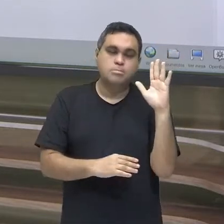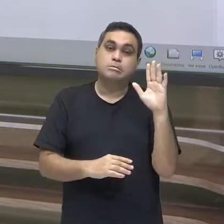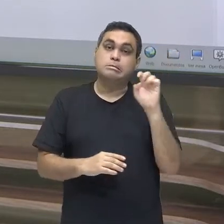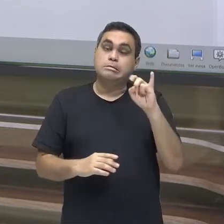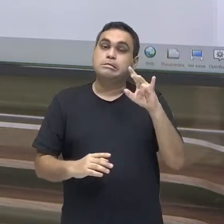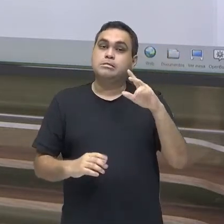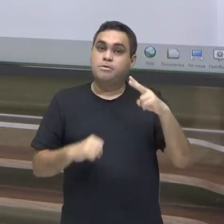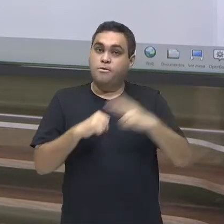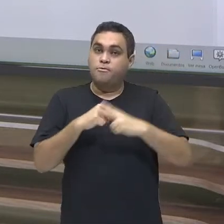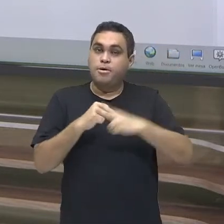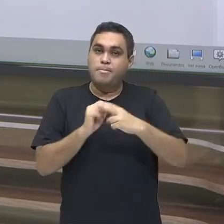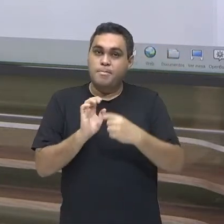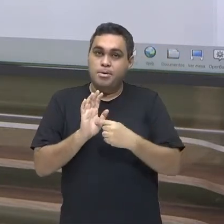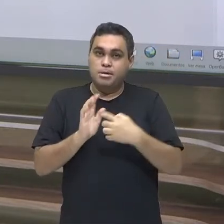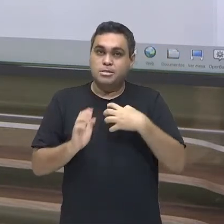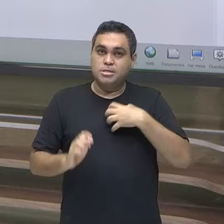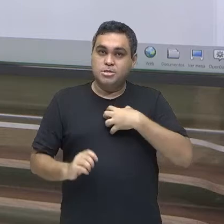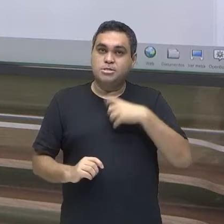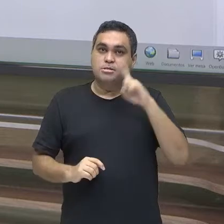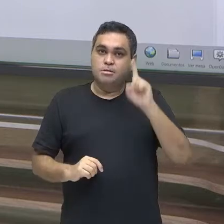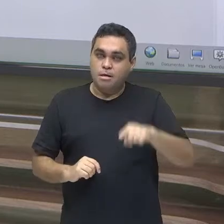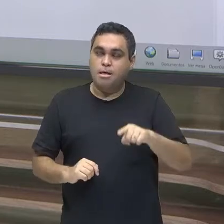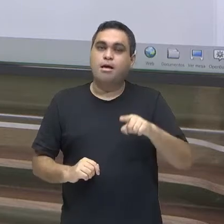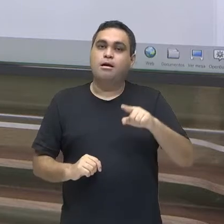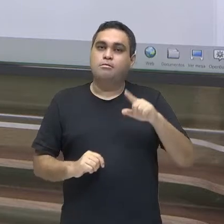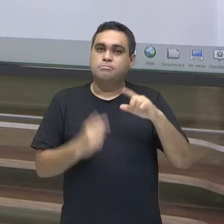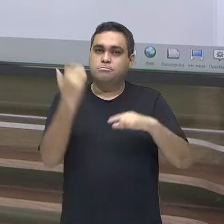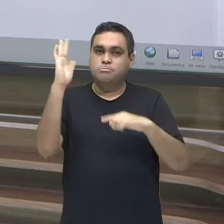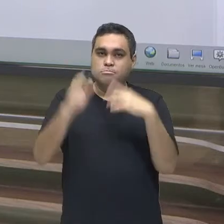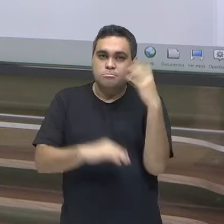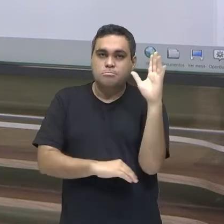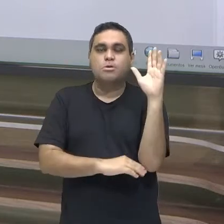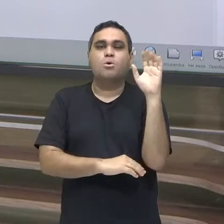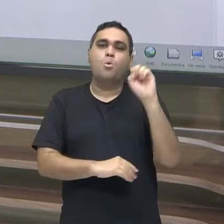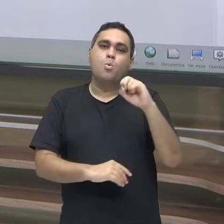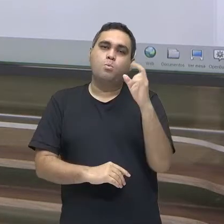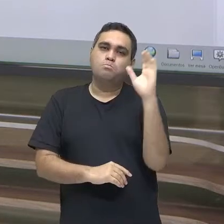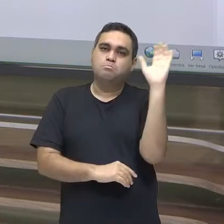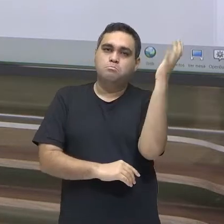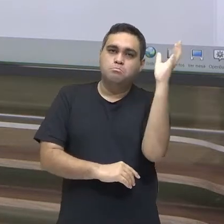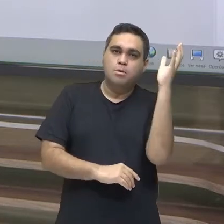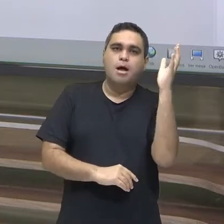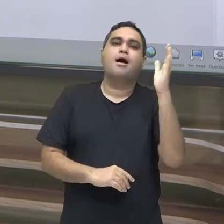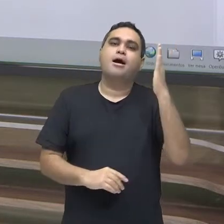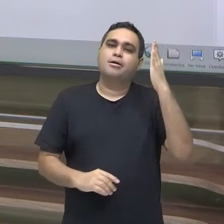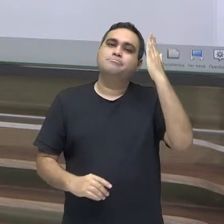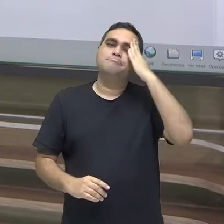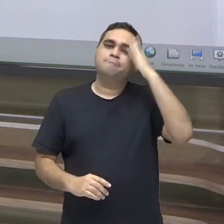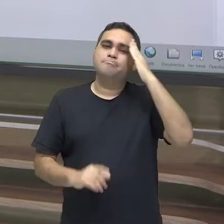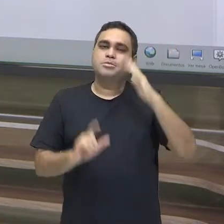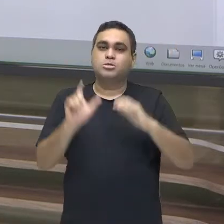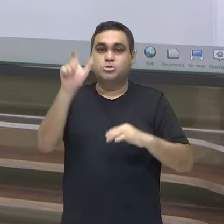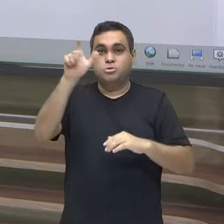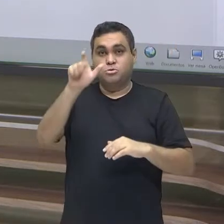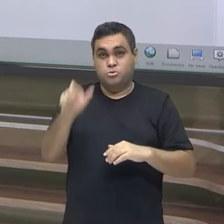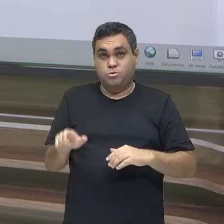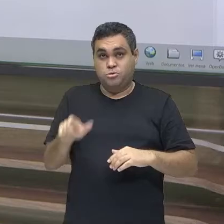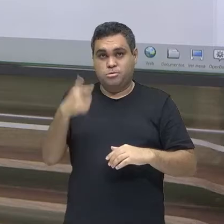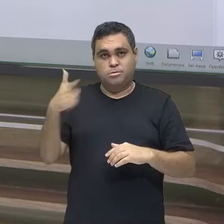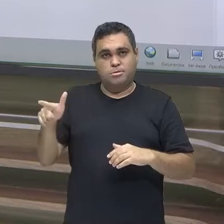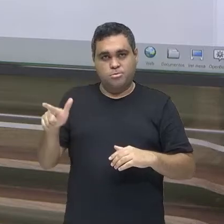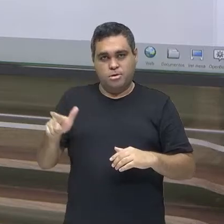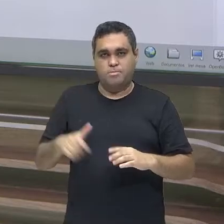já sei, a oração constituída em torno deste verbo não possui sujeito, portanto é uma oração sem